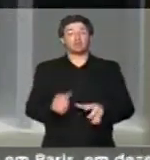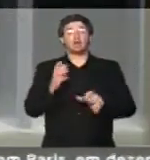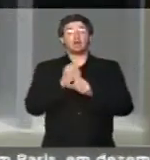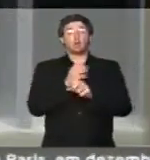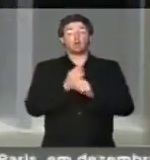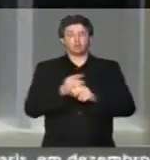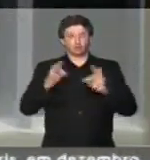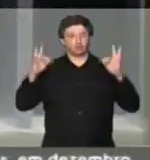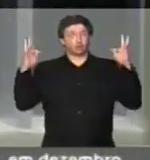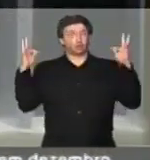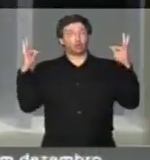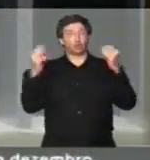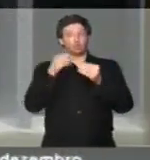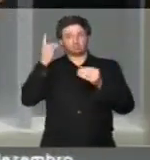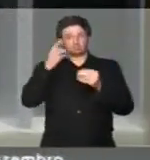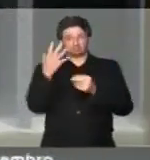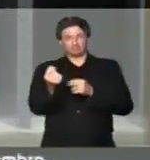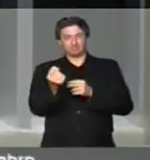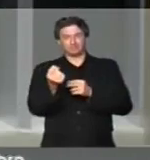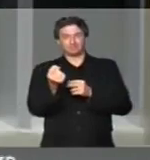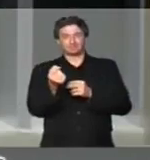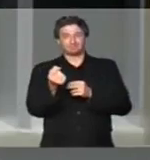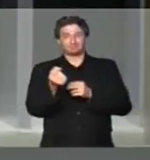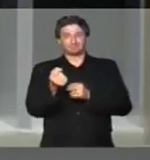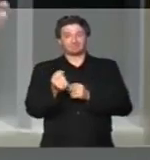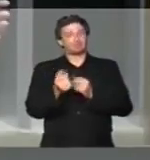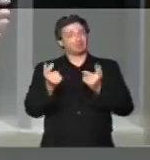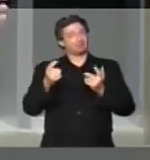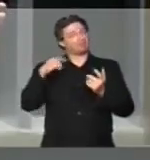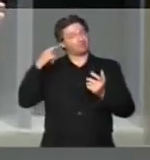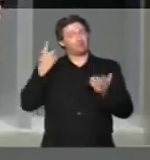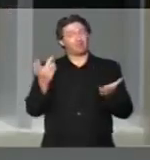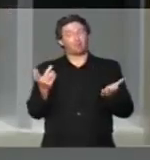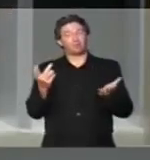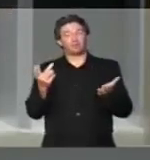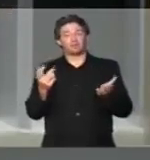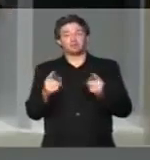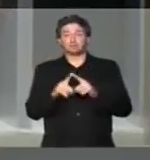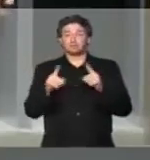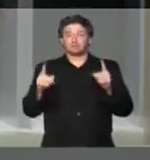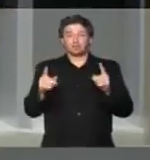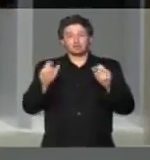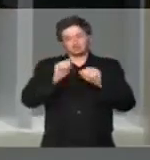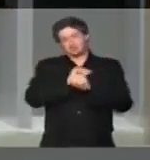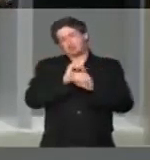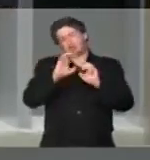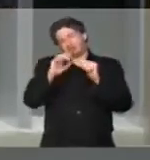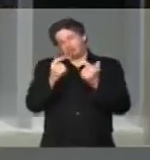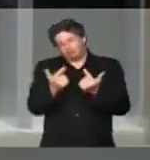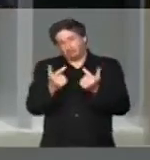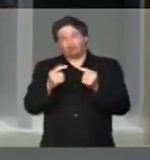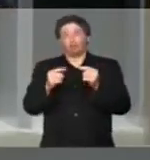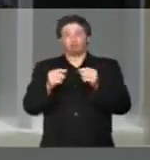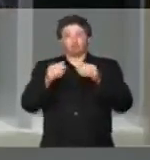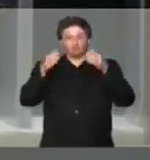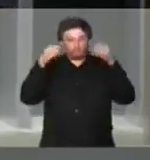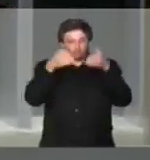campanha de todo mundo aí vira uma loucura mas Claro pontualmente